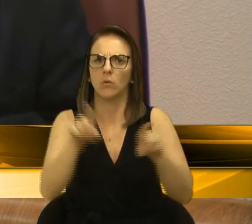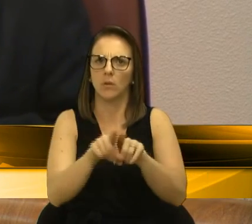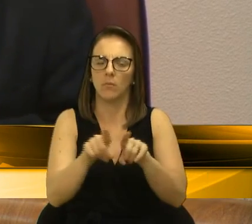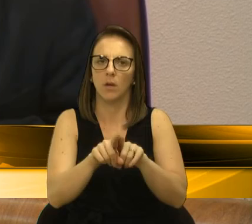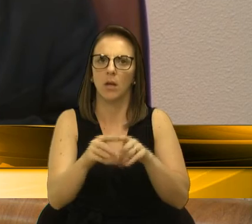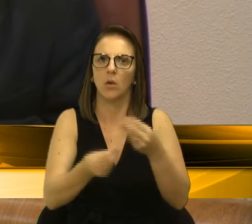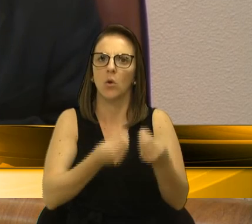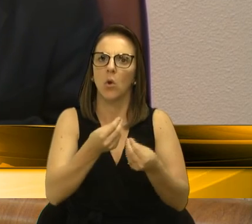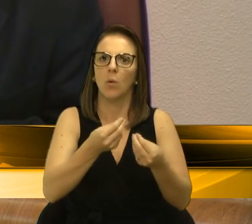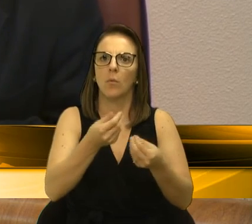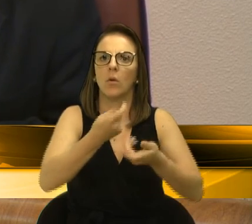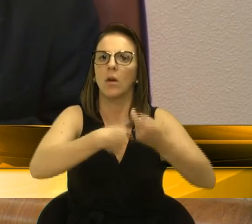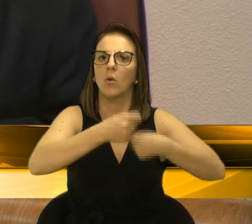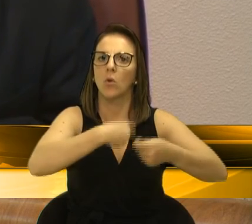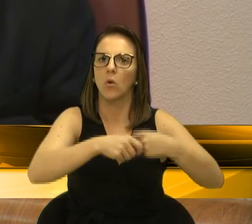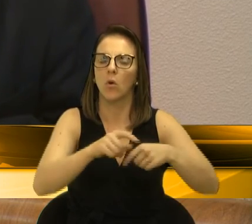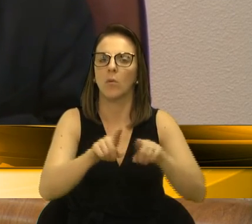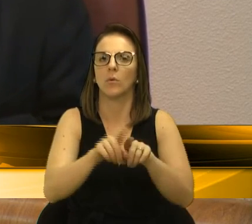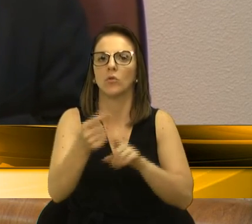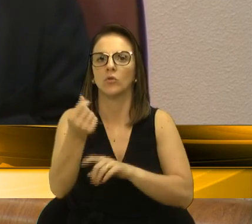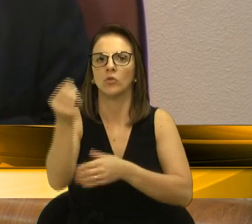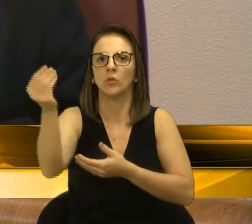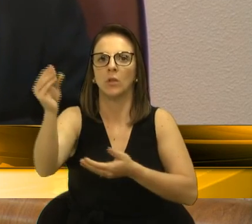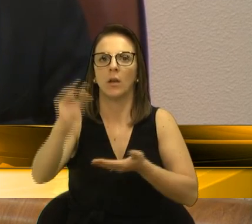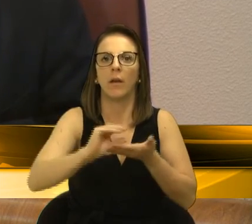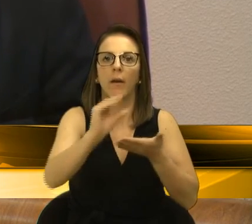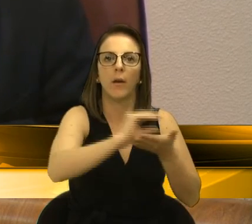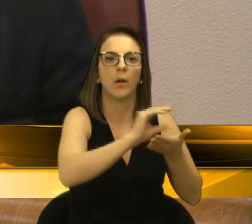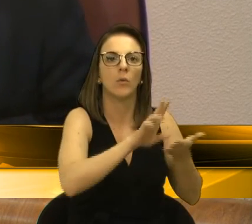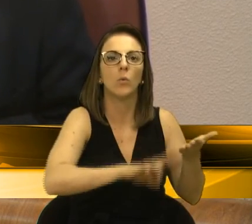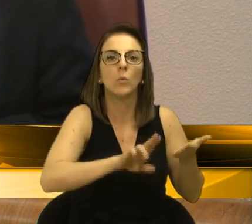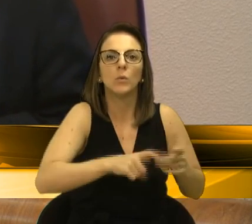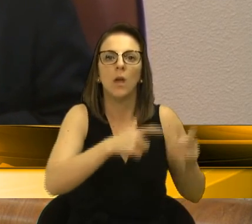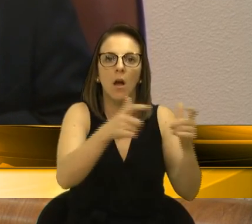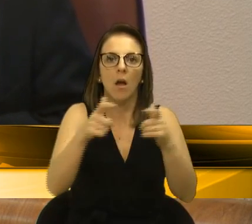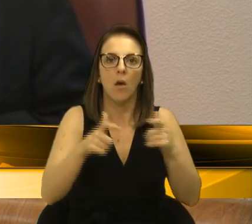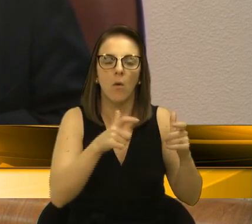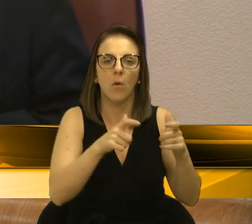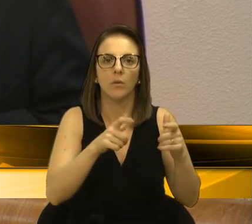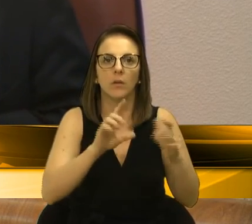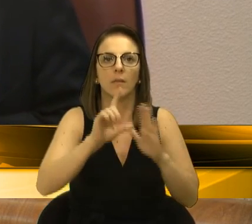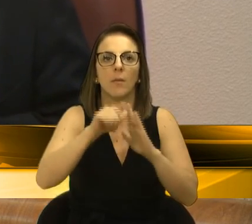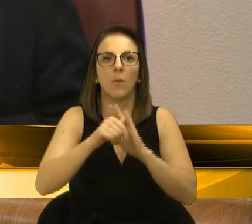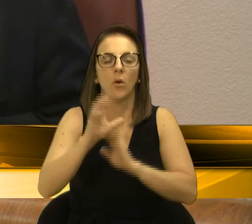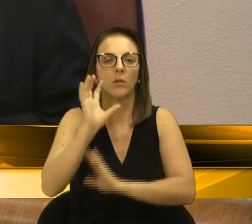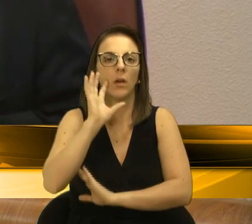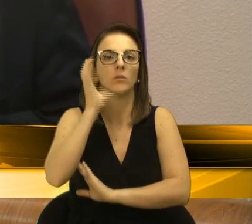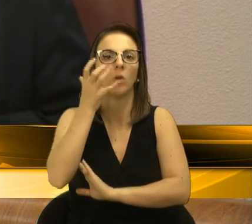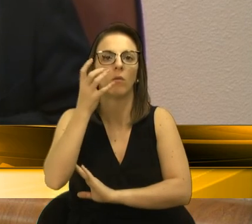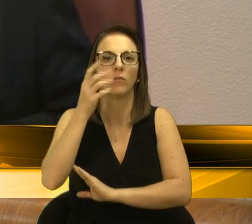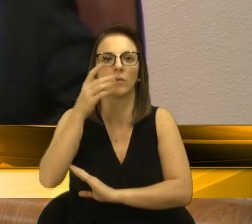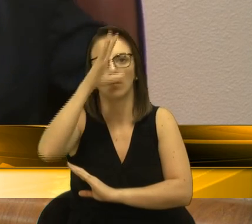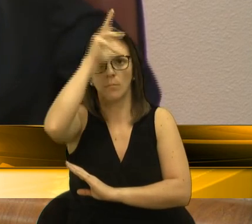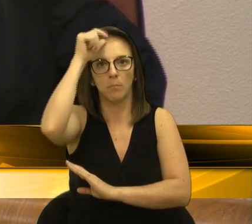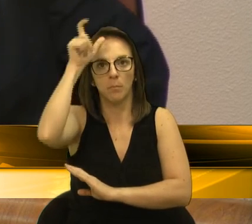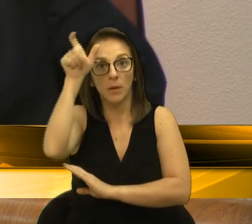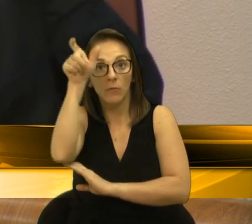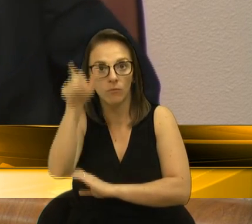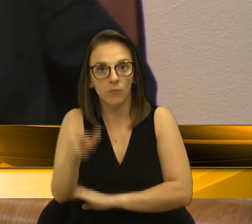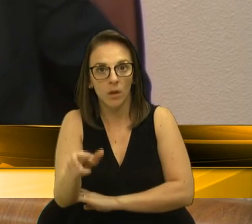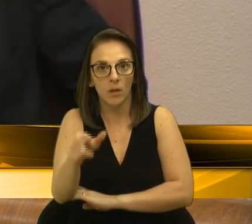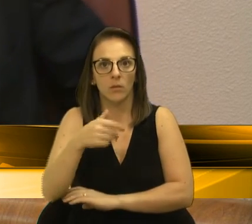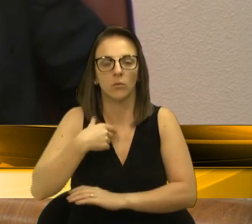aspectos econômicos e financeiros, cujas decisões serão homologadas pelo prefeito. Artigo 5º.